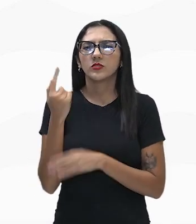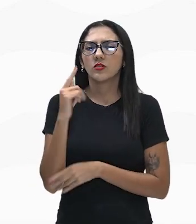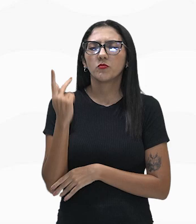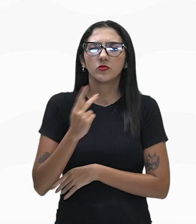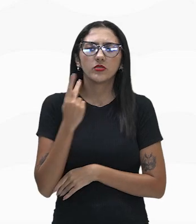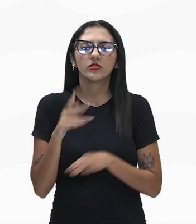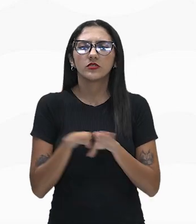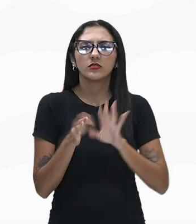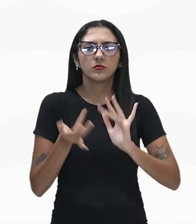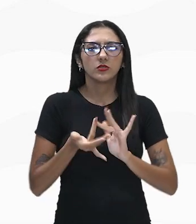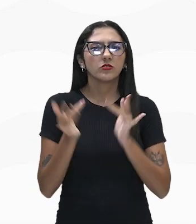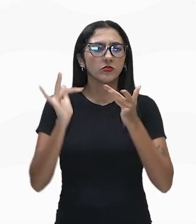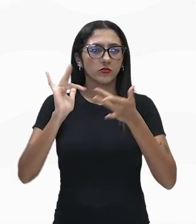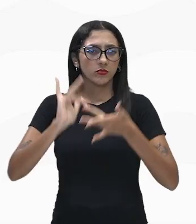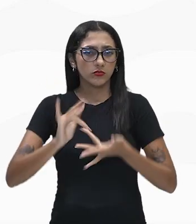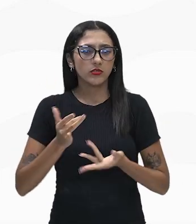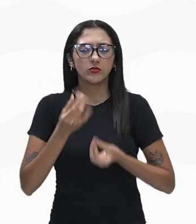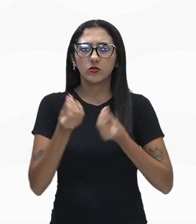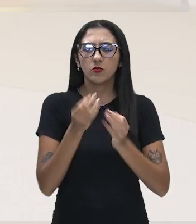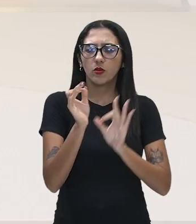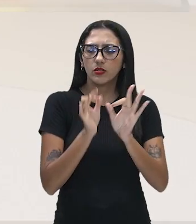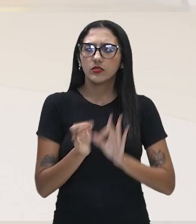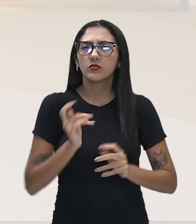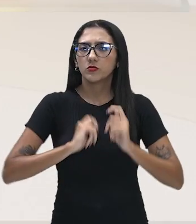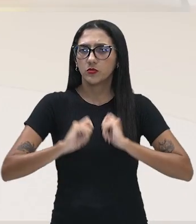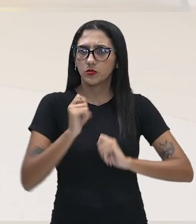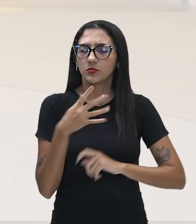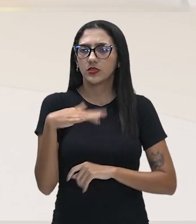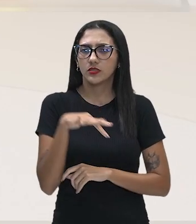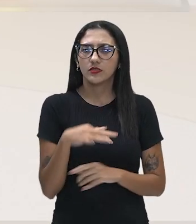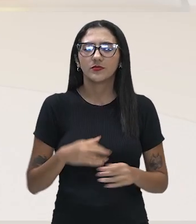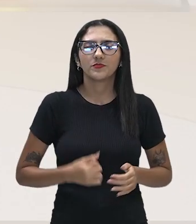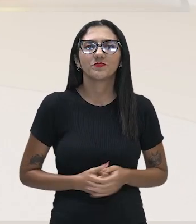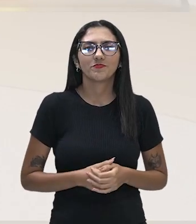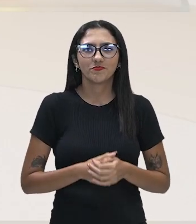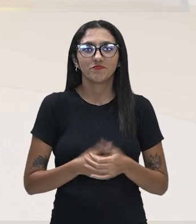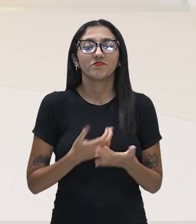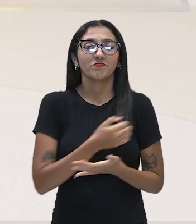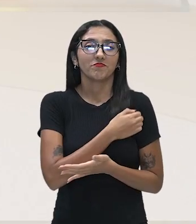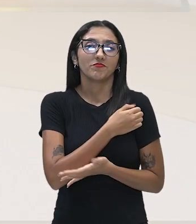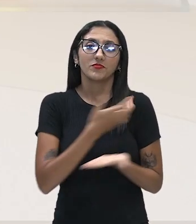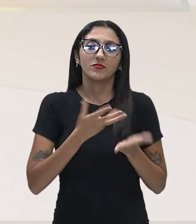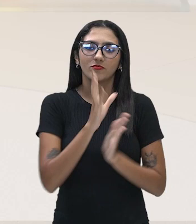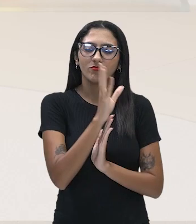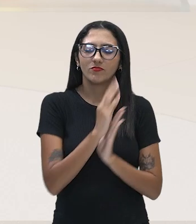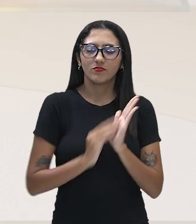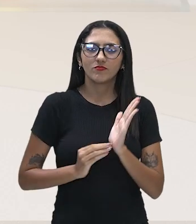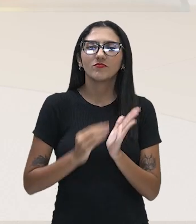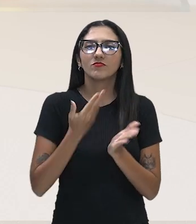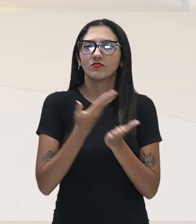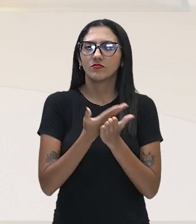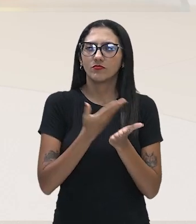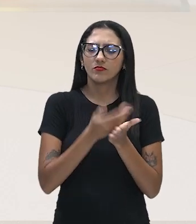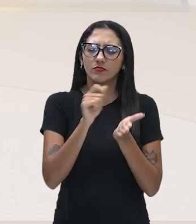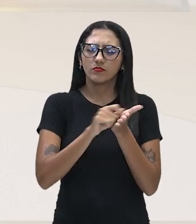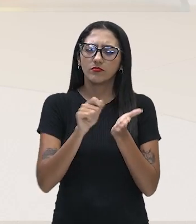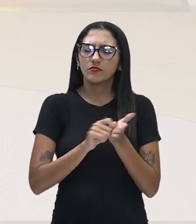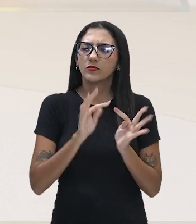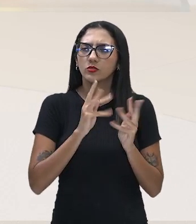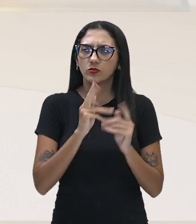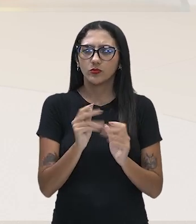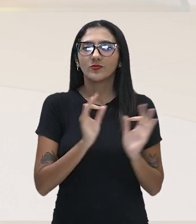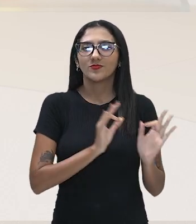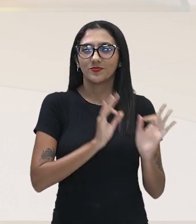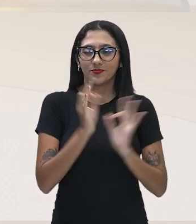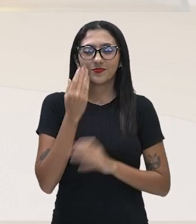o comportamento da economia local. Então, pegue seu material de anotação, anote tudo da nossa